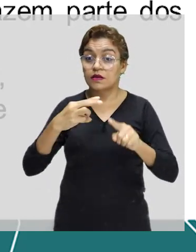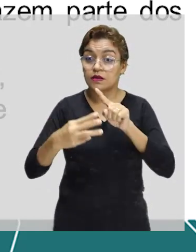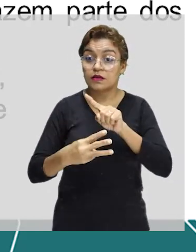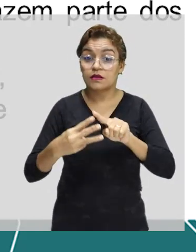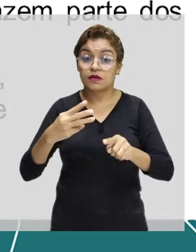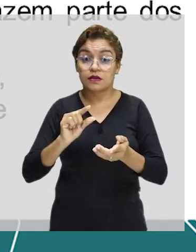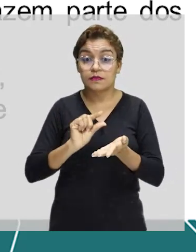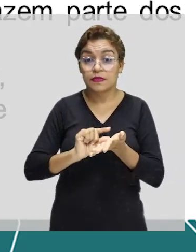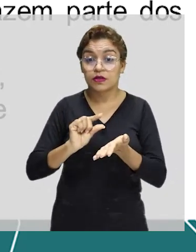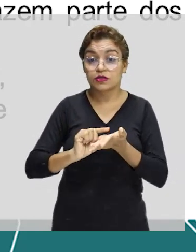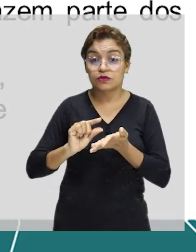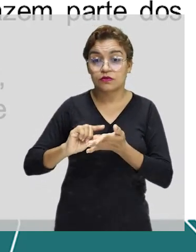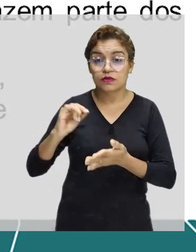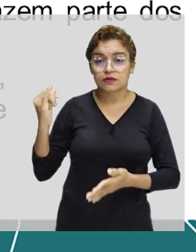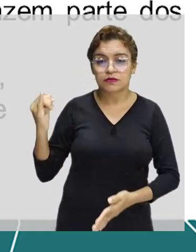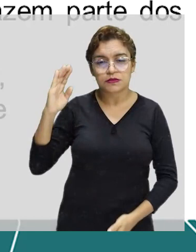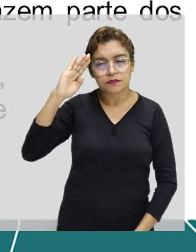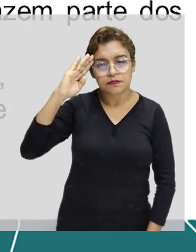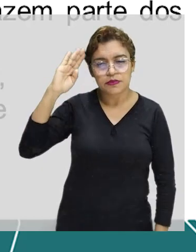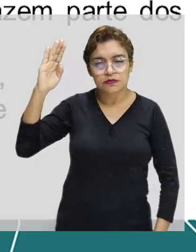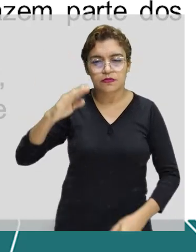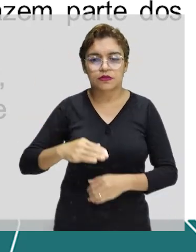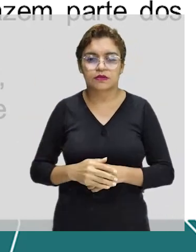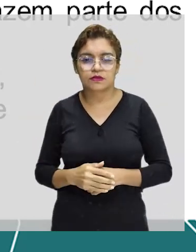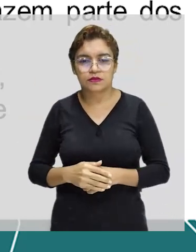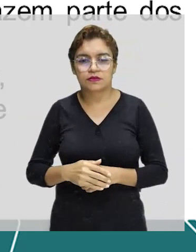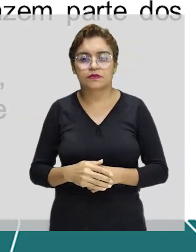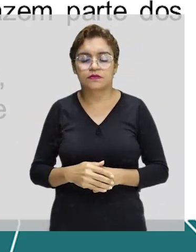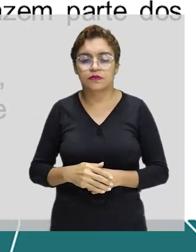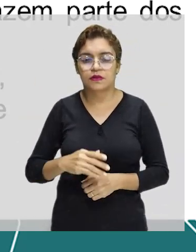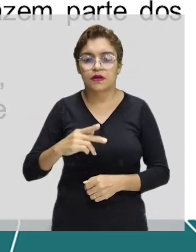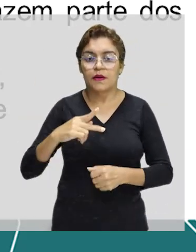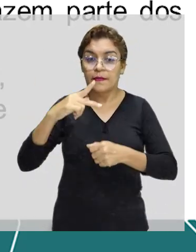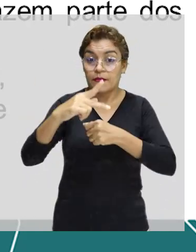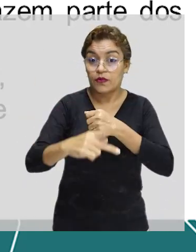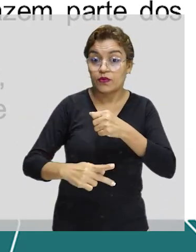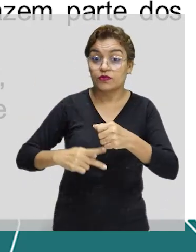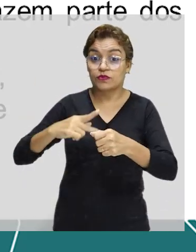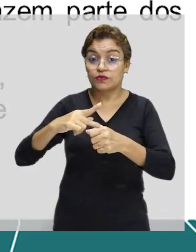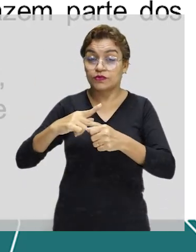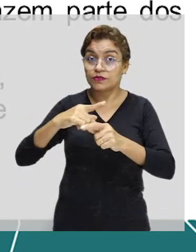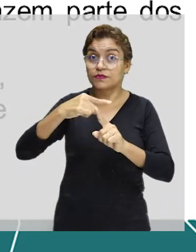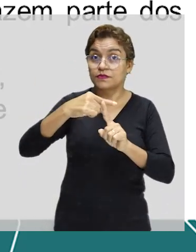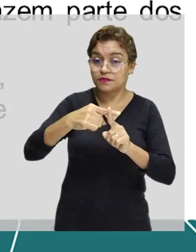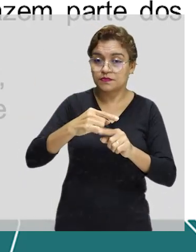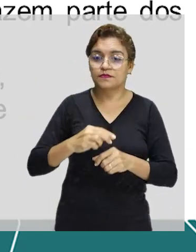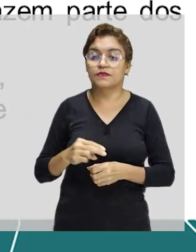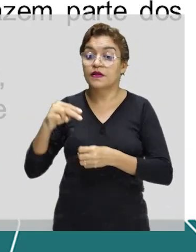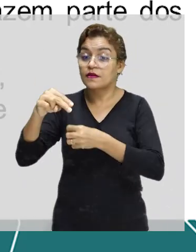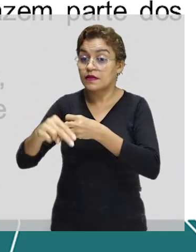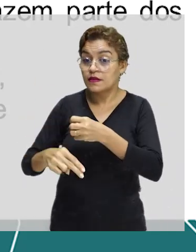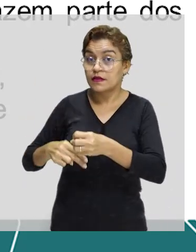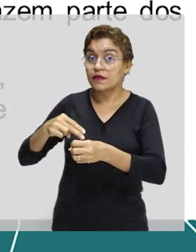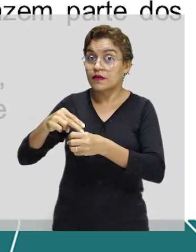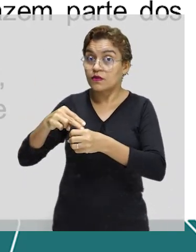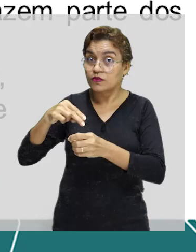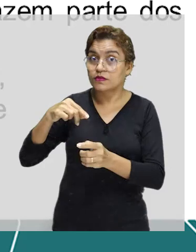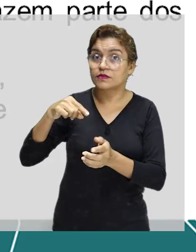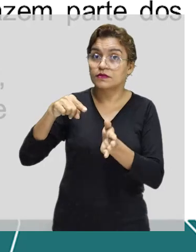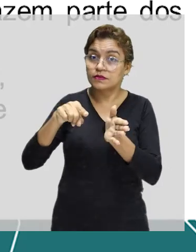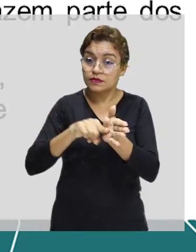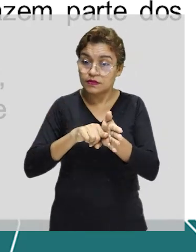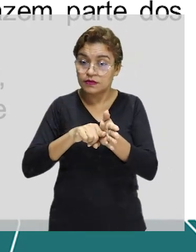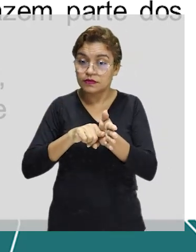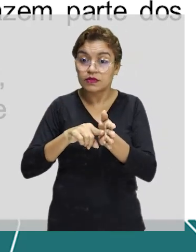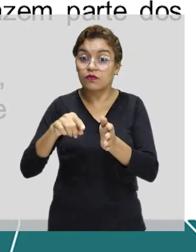partículas fundamentais. Quais são elas? Prótons com carga positiva, nêutrons com partículas